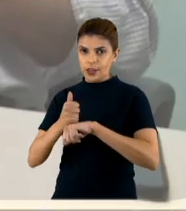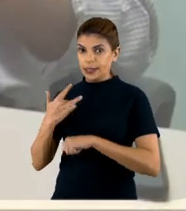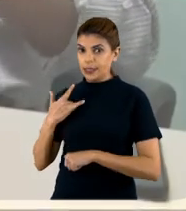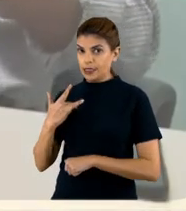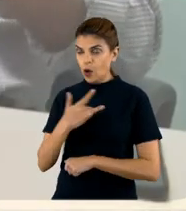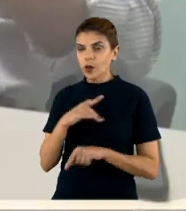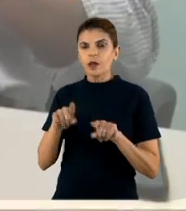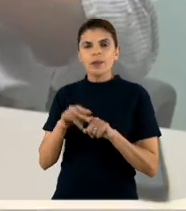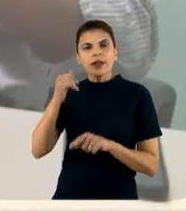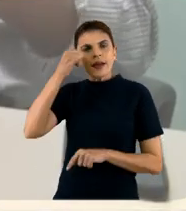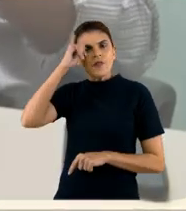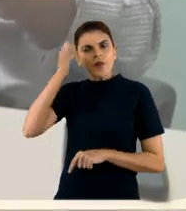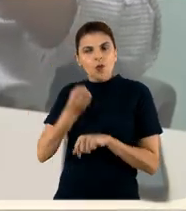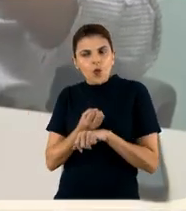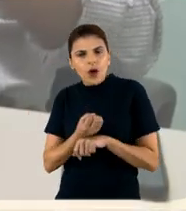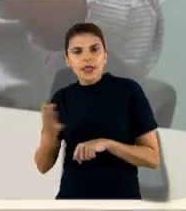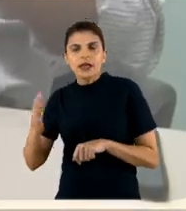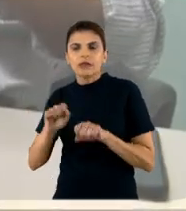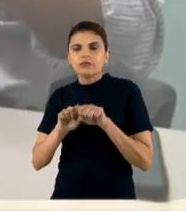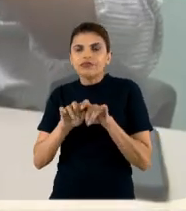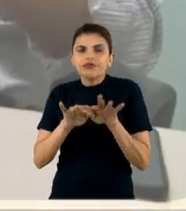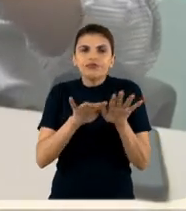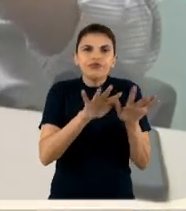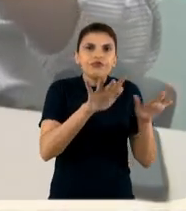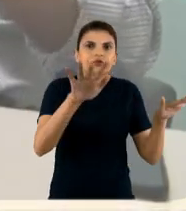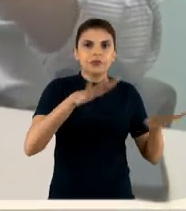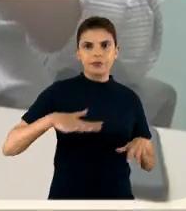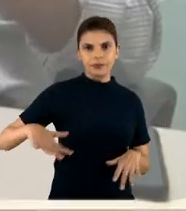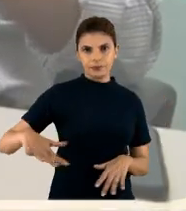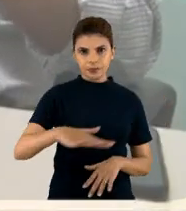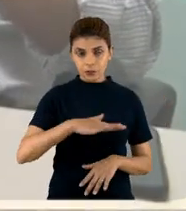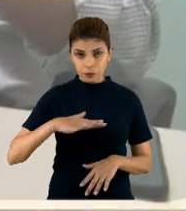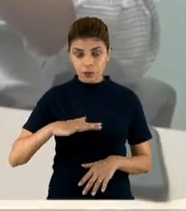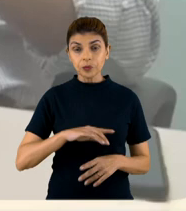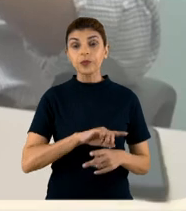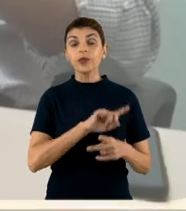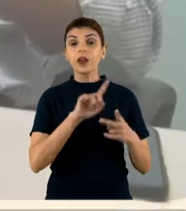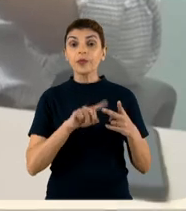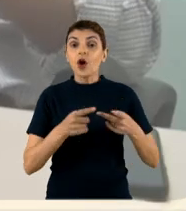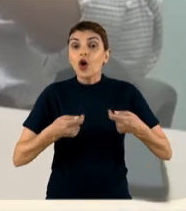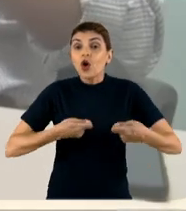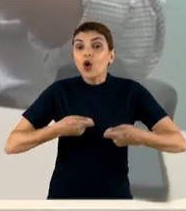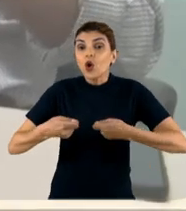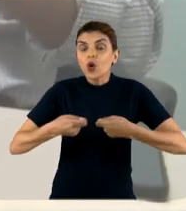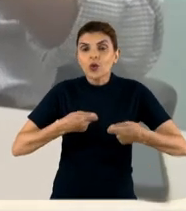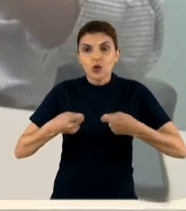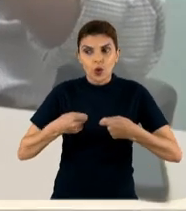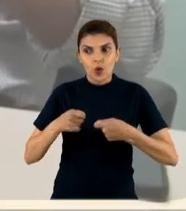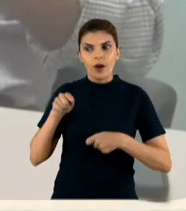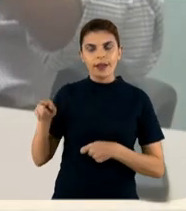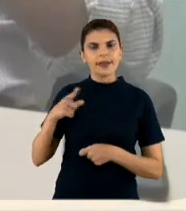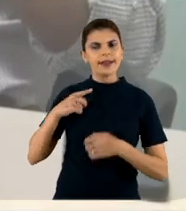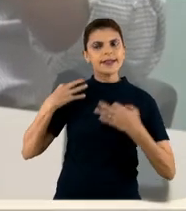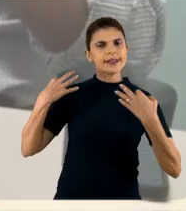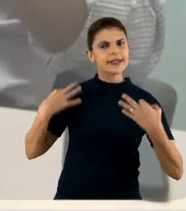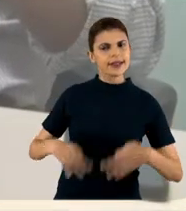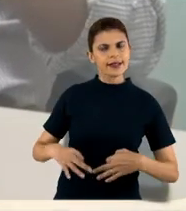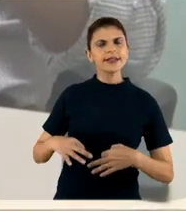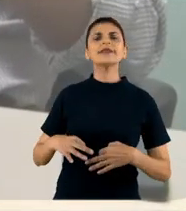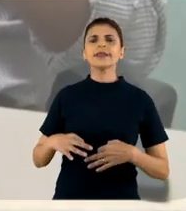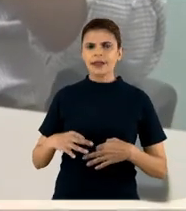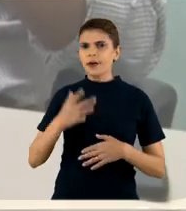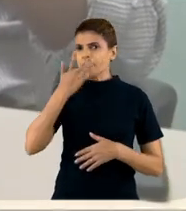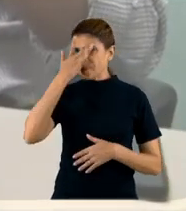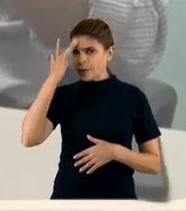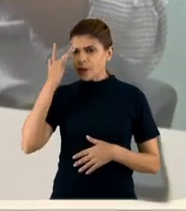muito importante para evitar justamente a disseminação nesse meio. E o controle dos contactantes. Ter certeza que essa